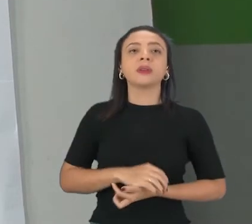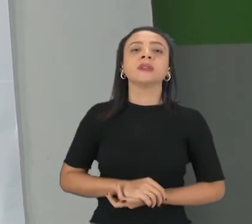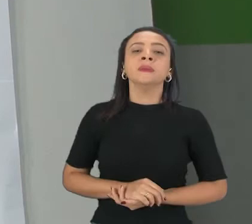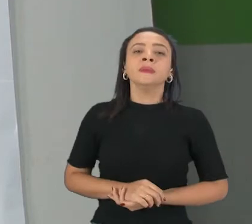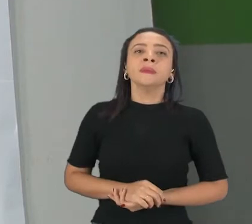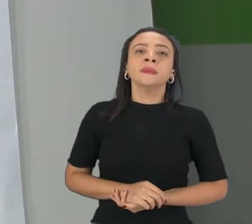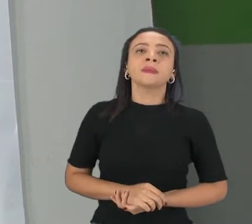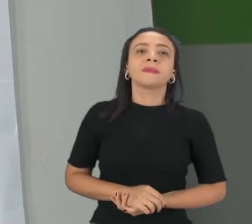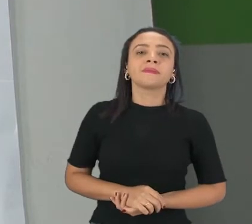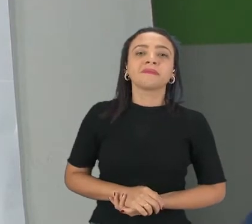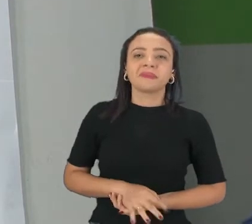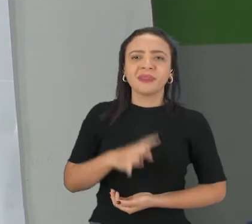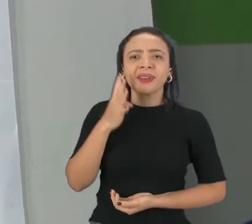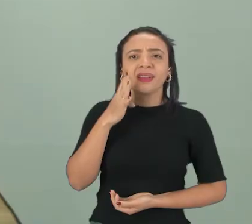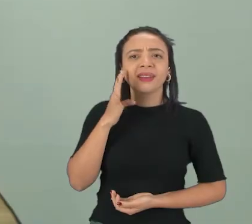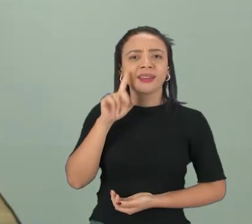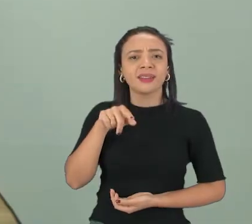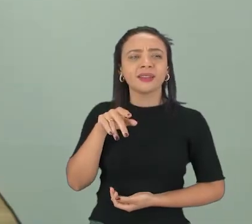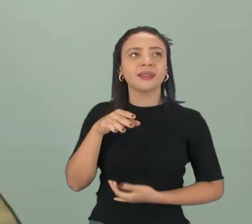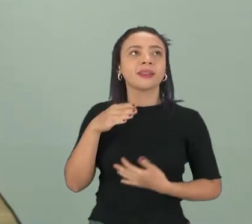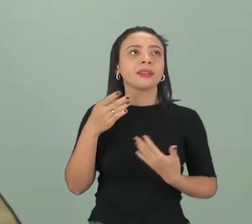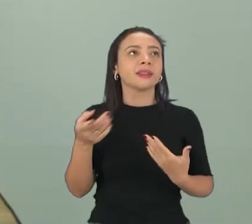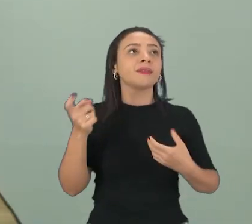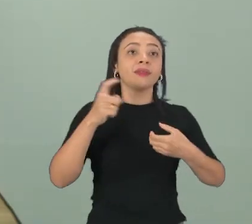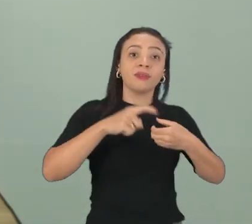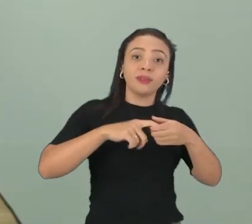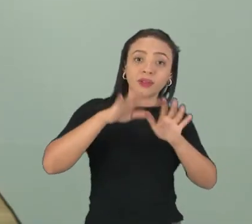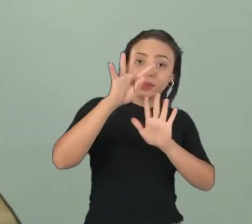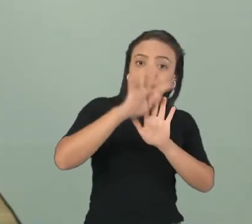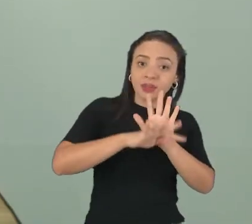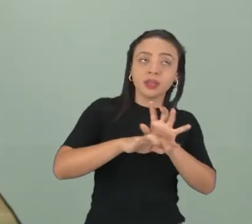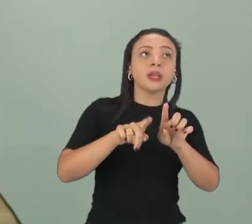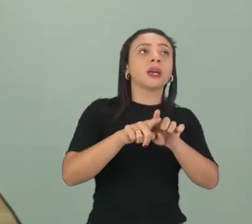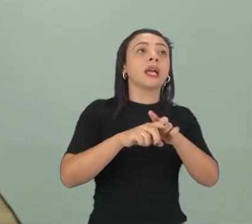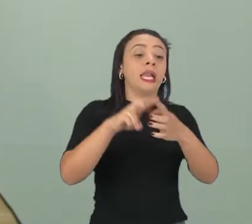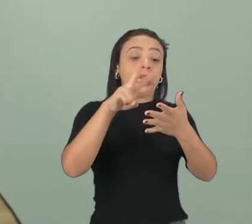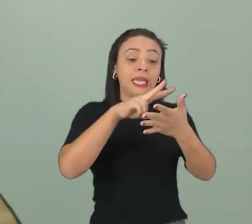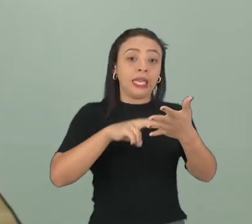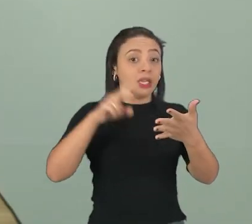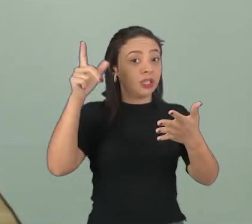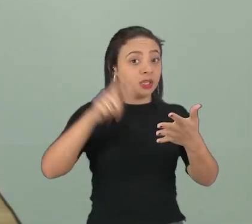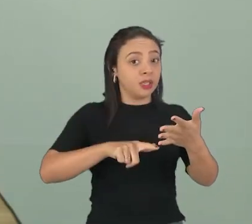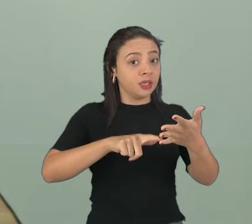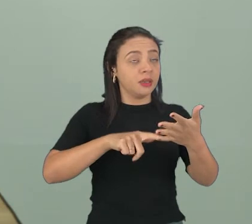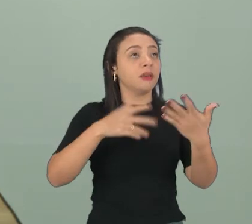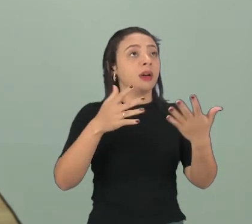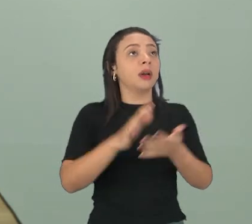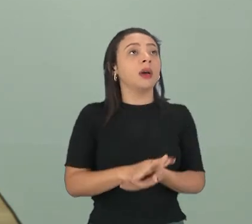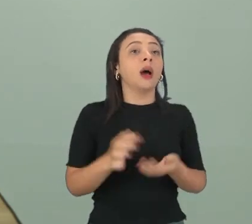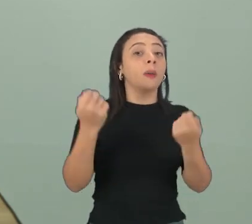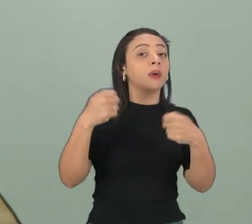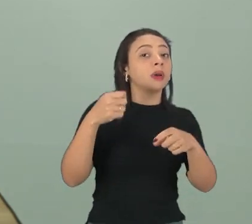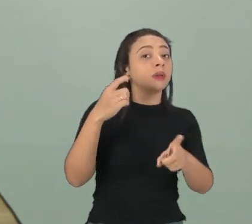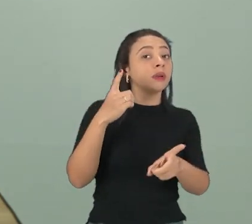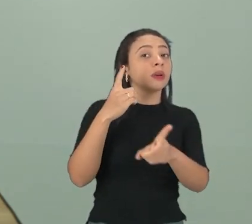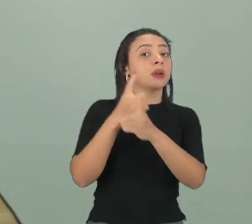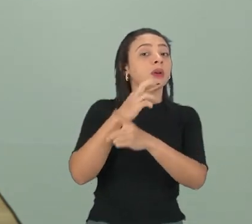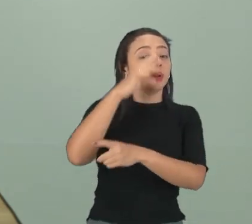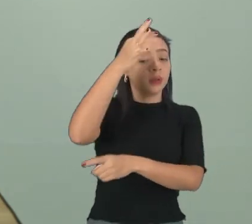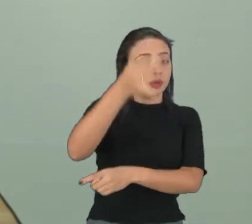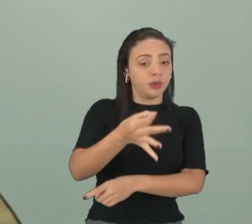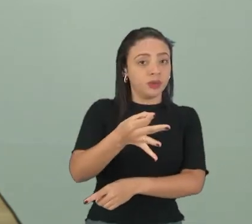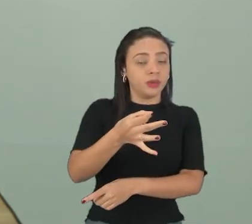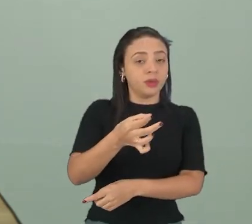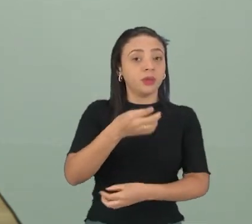necessidades. Olha que interessante. Então, a gente volta lá no texto, a gente lê novamente e a gente encontra a